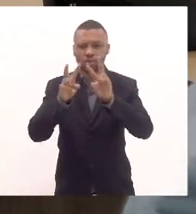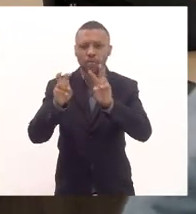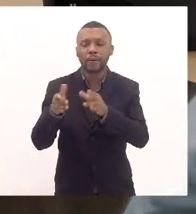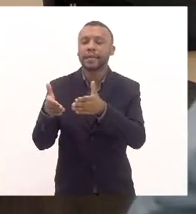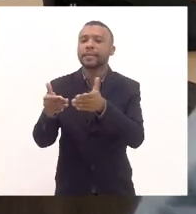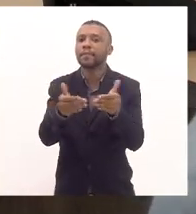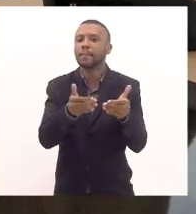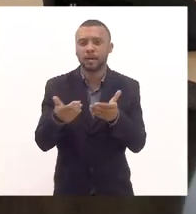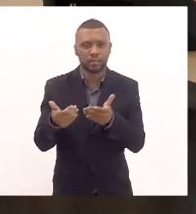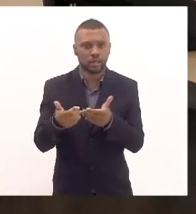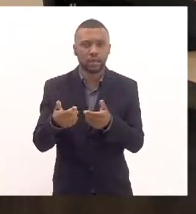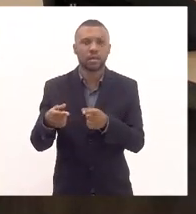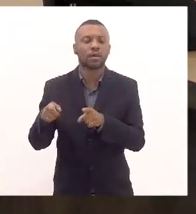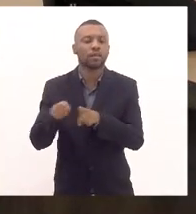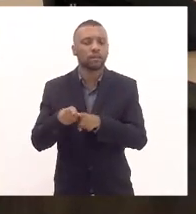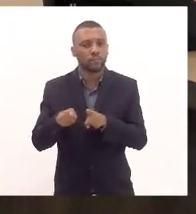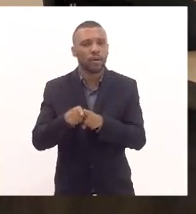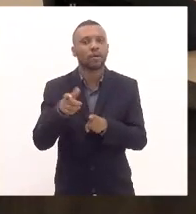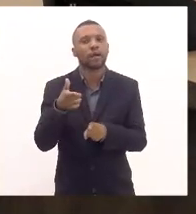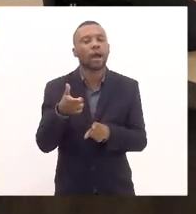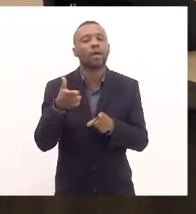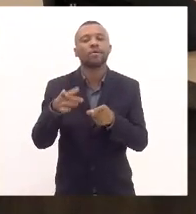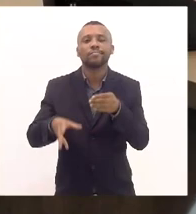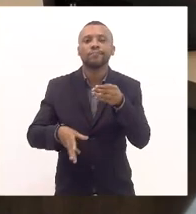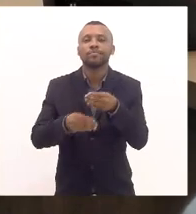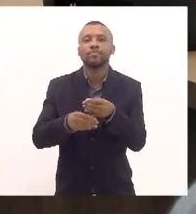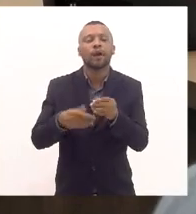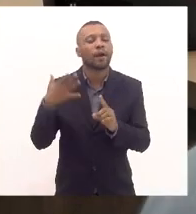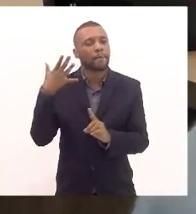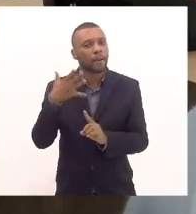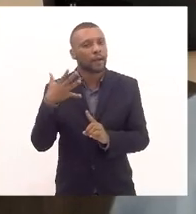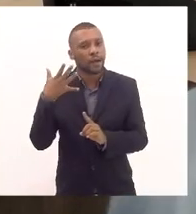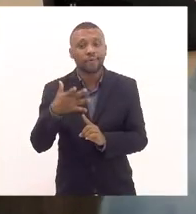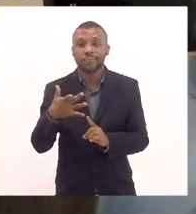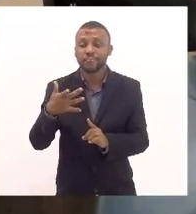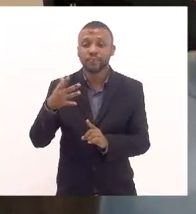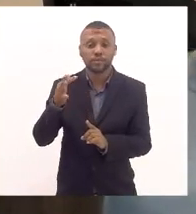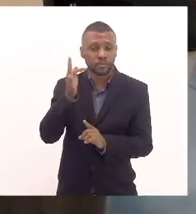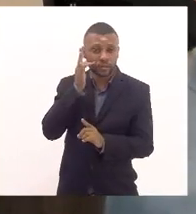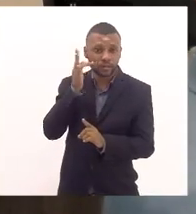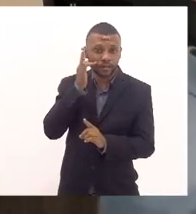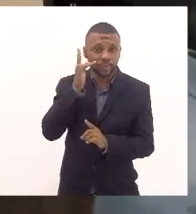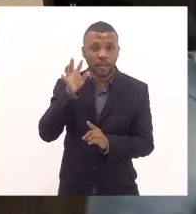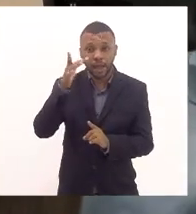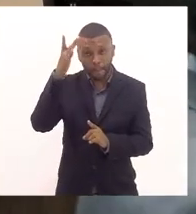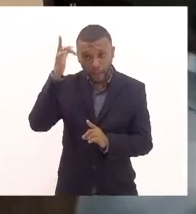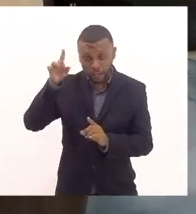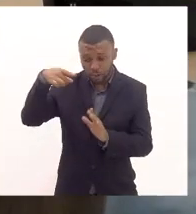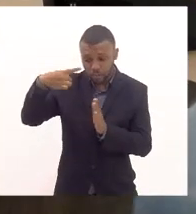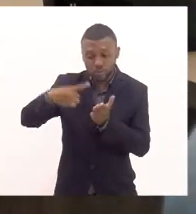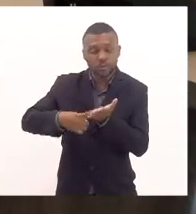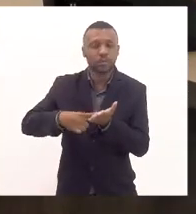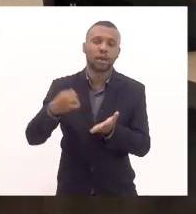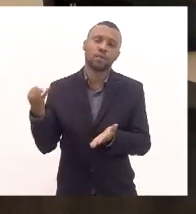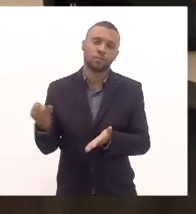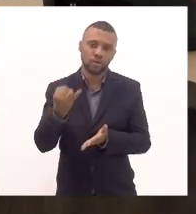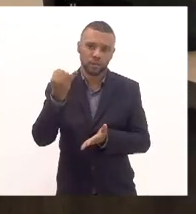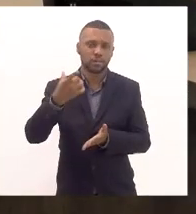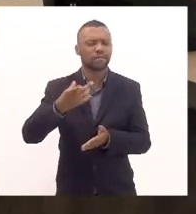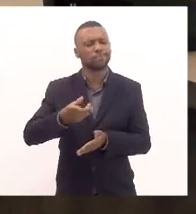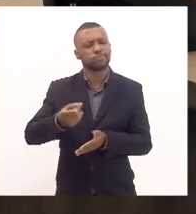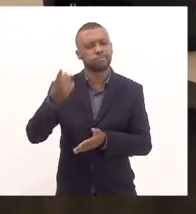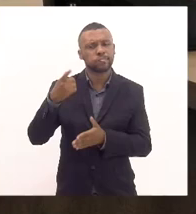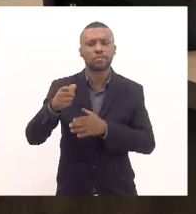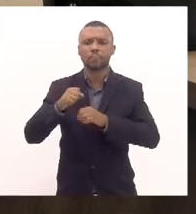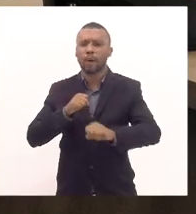essa demanda eu quero também o Windows as palavras do deputado Flávio serafini amanhã também é uma data importante há muito